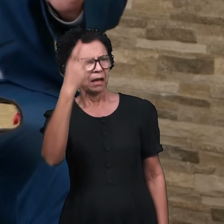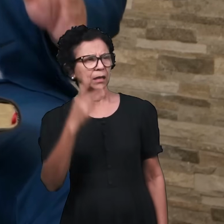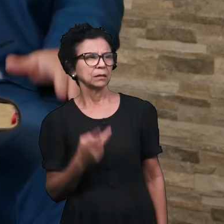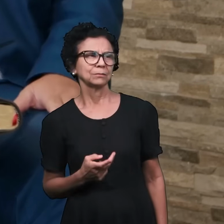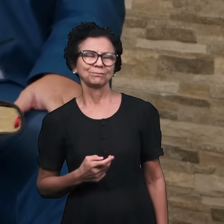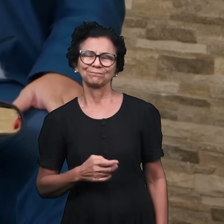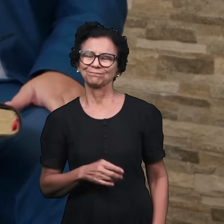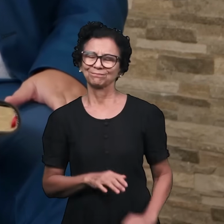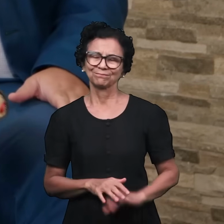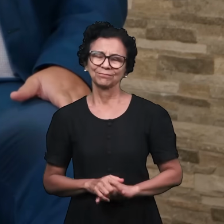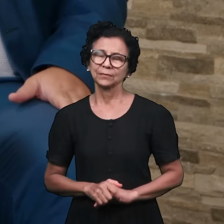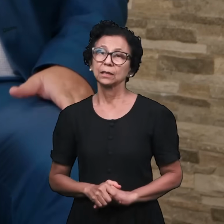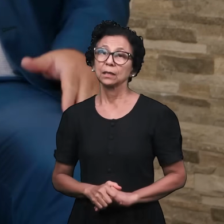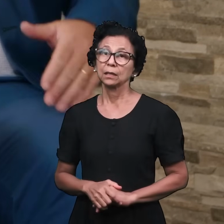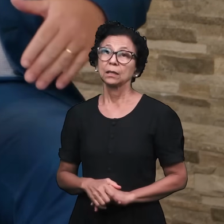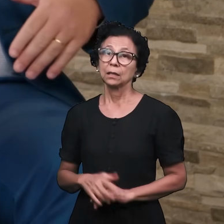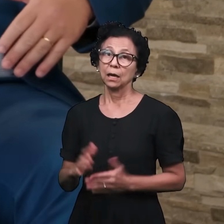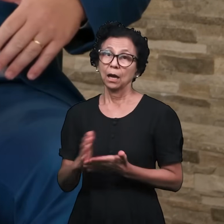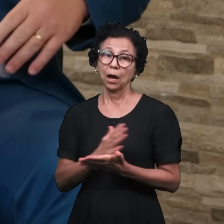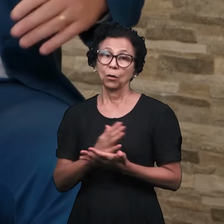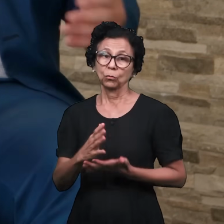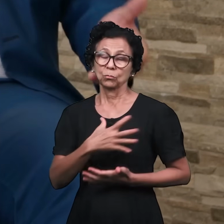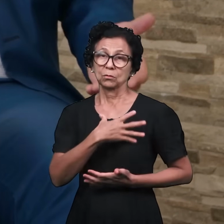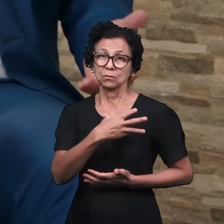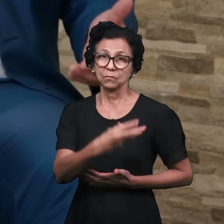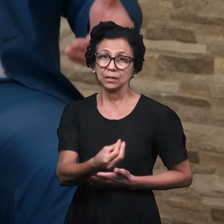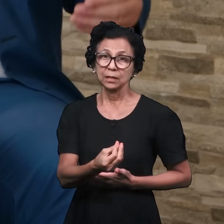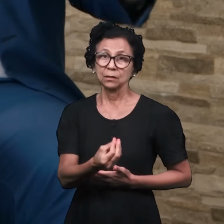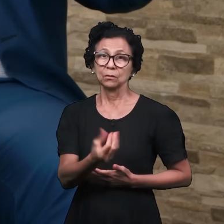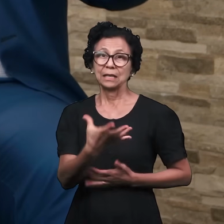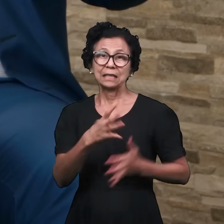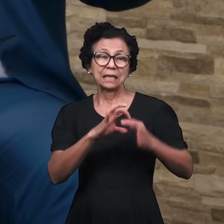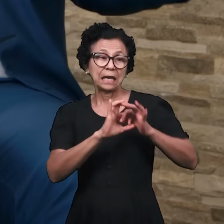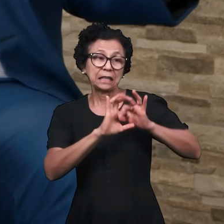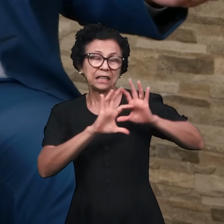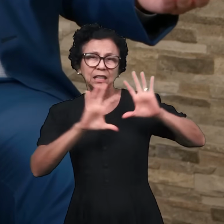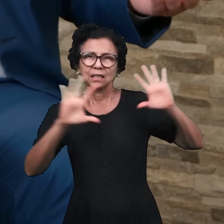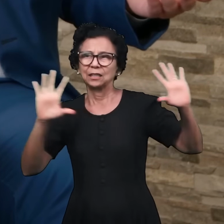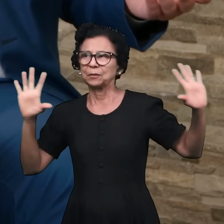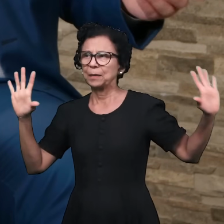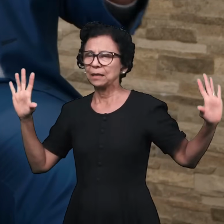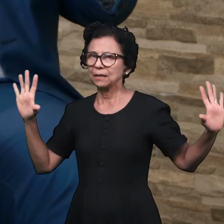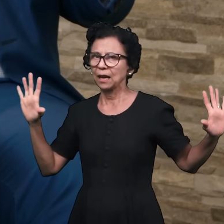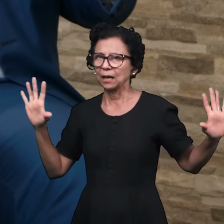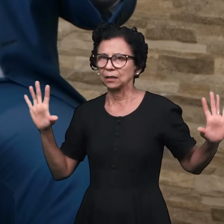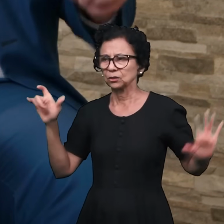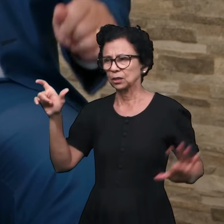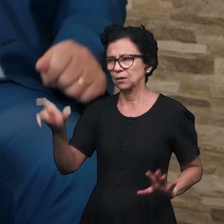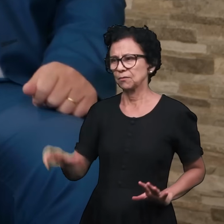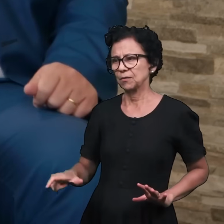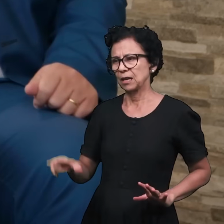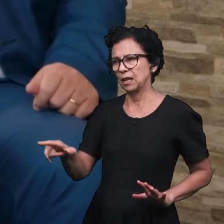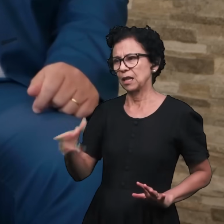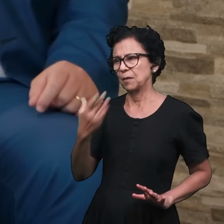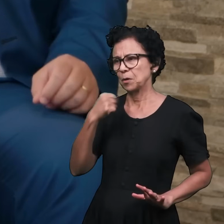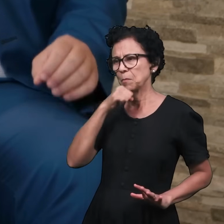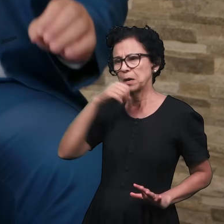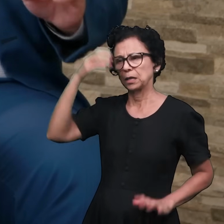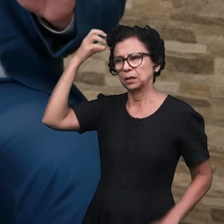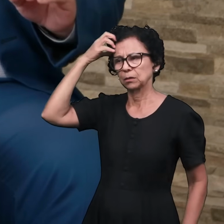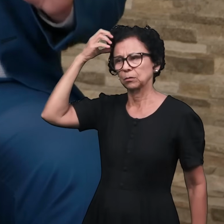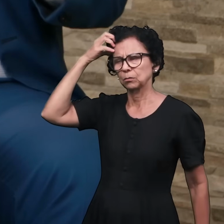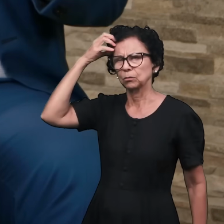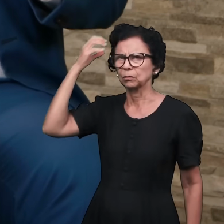alguma coisa. Tem muitos filhos que, para viverem soltos, às vezes eles culpam tal atitude do pai. Isso não é bom, sabe? Sim.